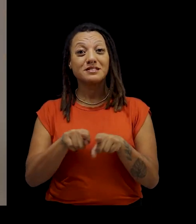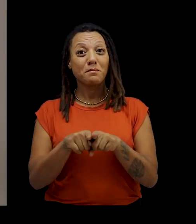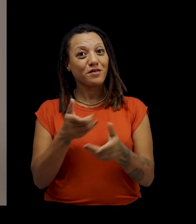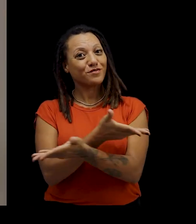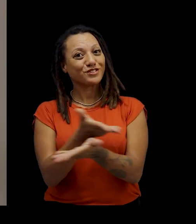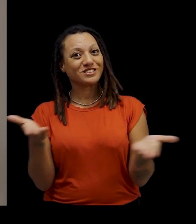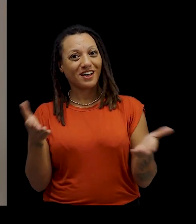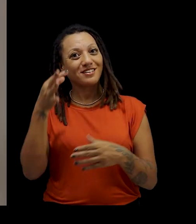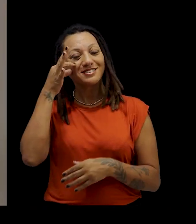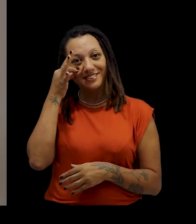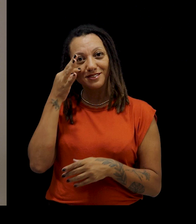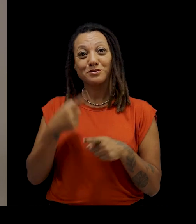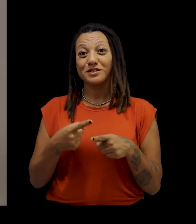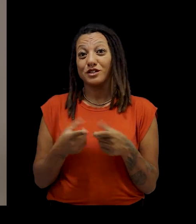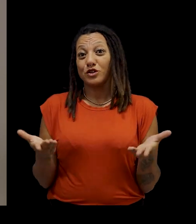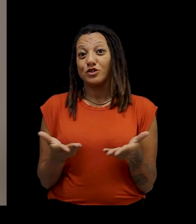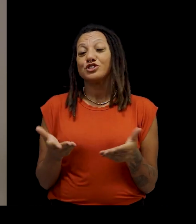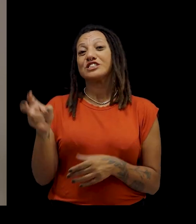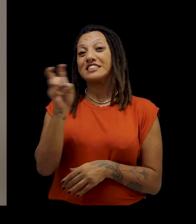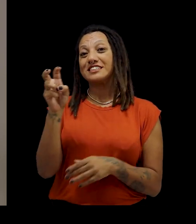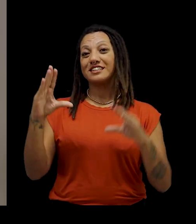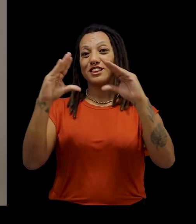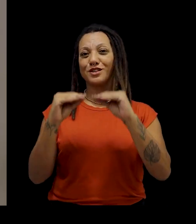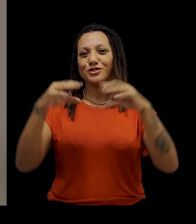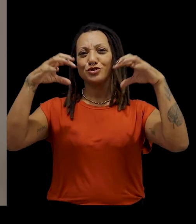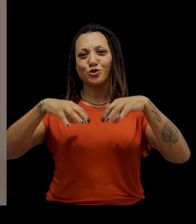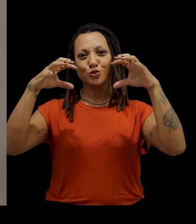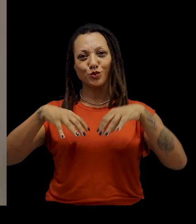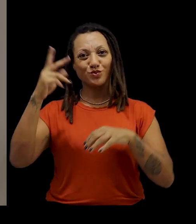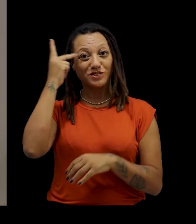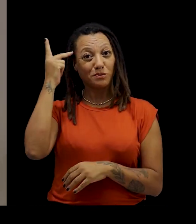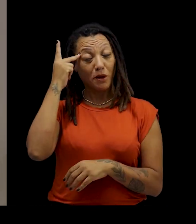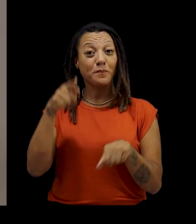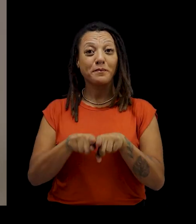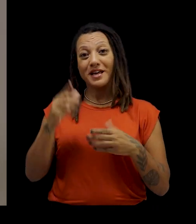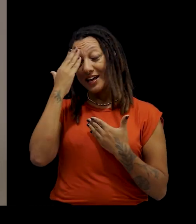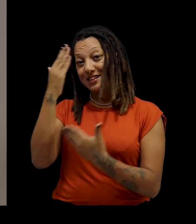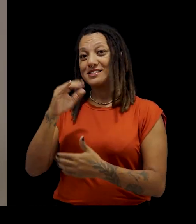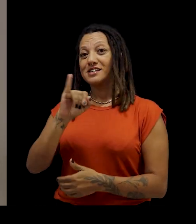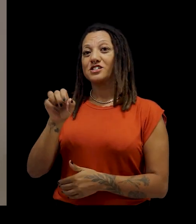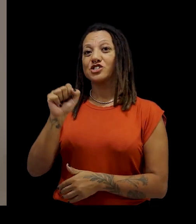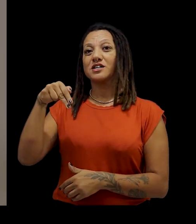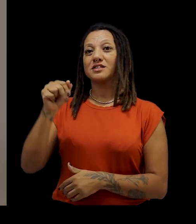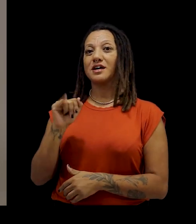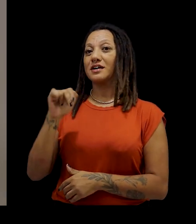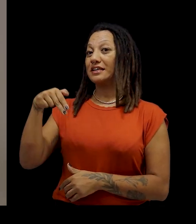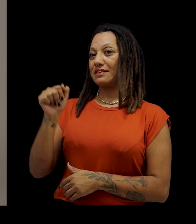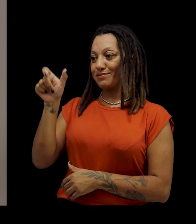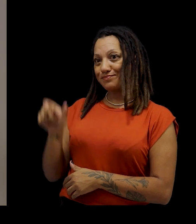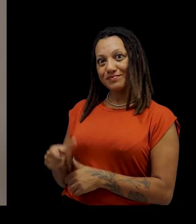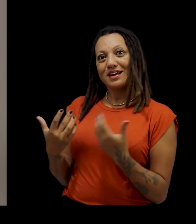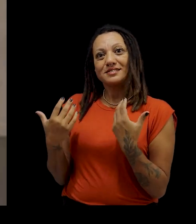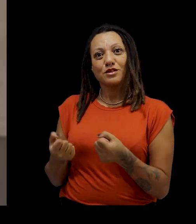pela presença aqui, quinta-noite, chovendo em São Paulo. E agradecer a Janaína Wagner por